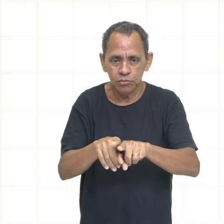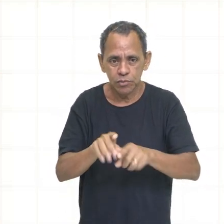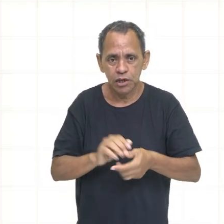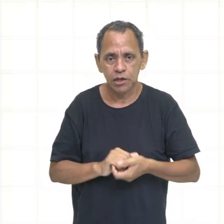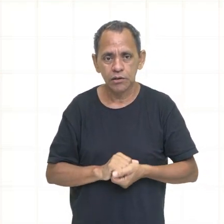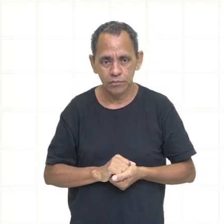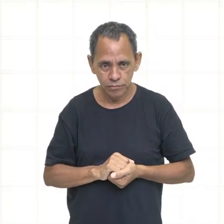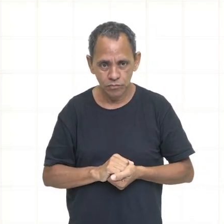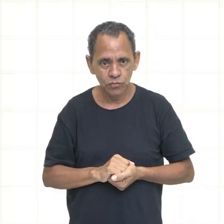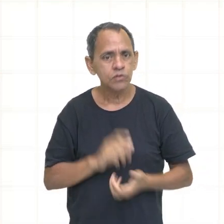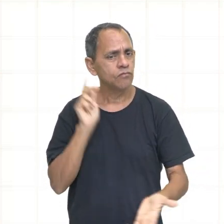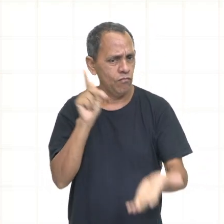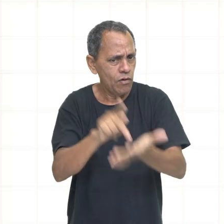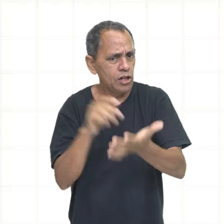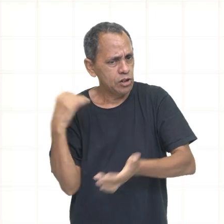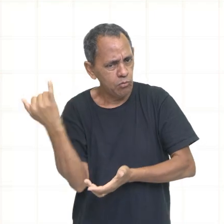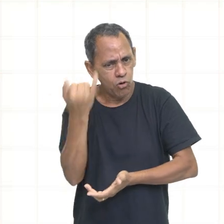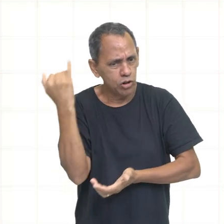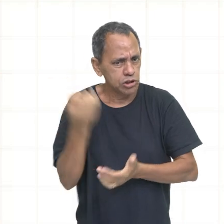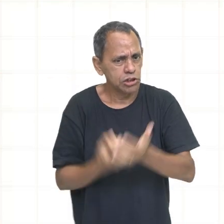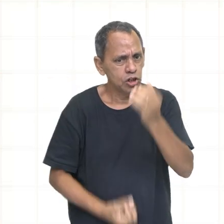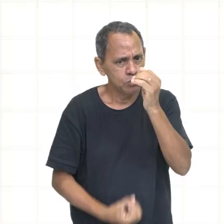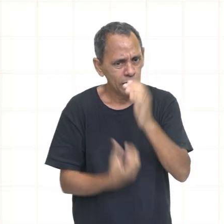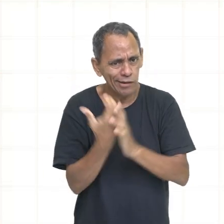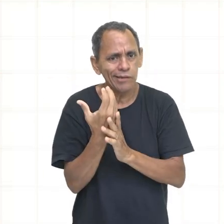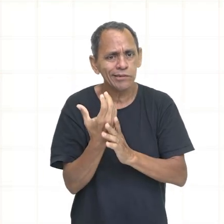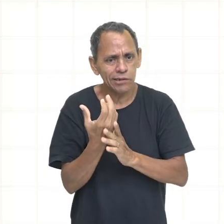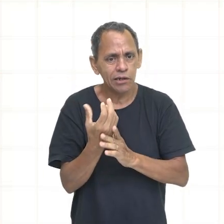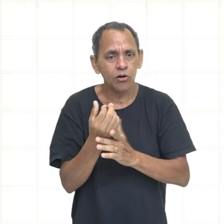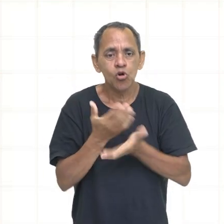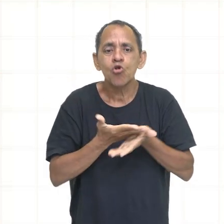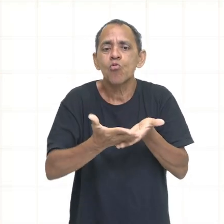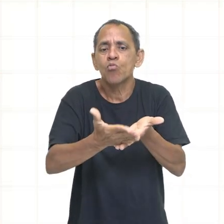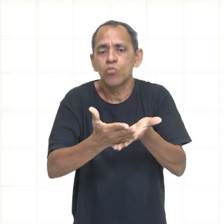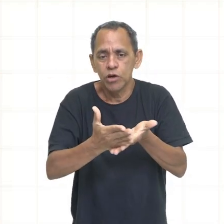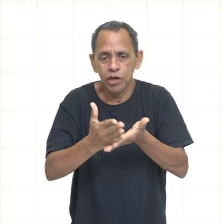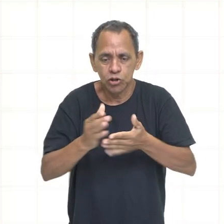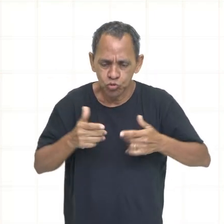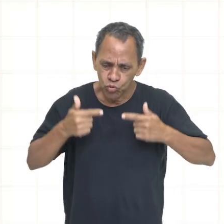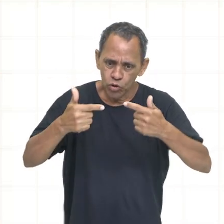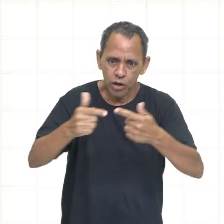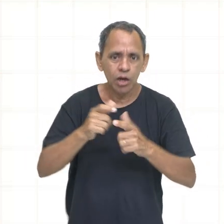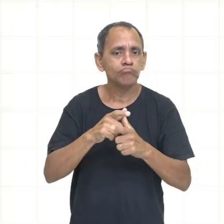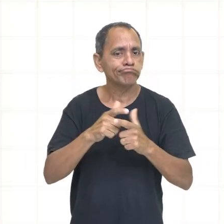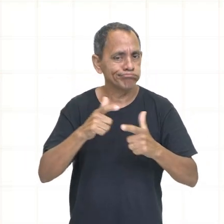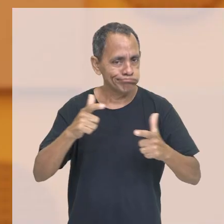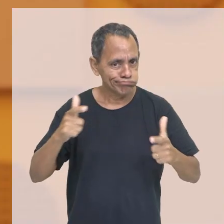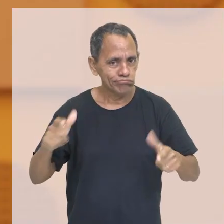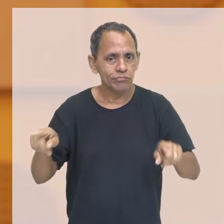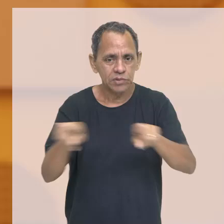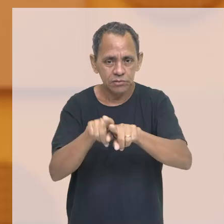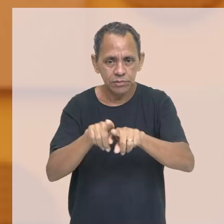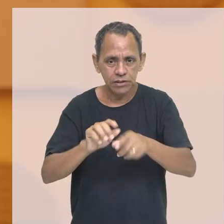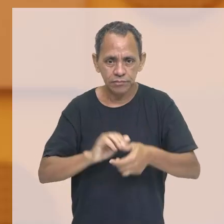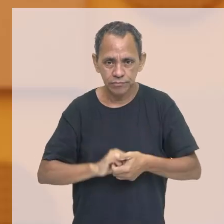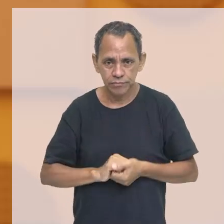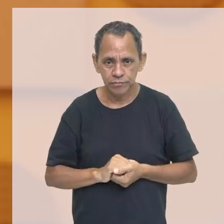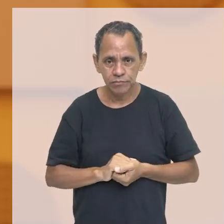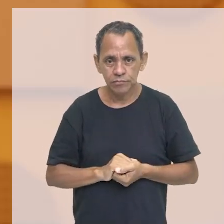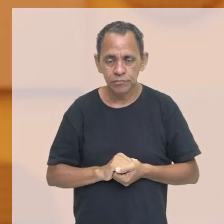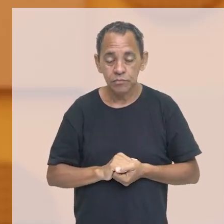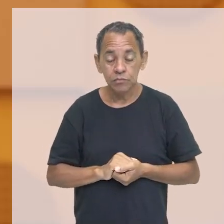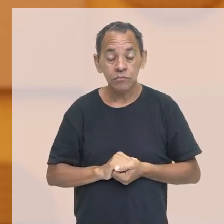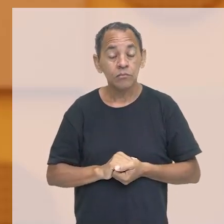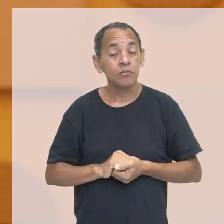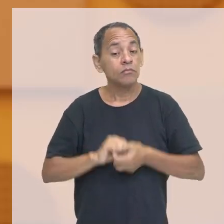ali para o surgimento, para a eclosão de uma grande guerra. E se eu estou me preparando